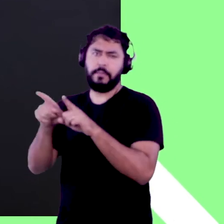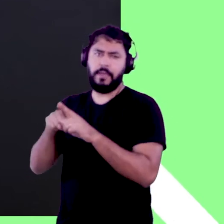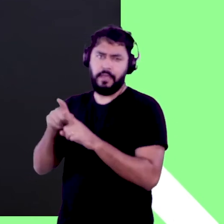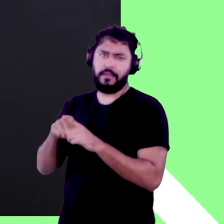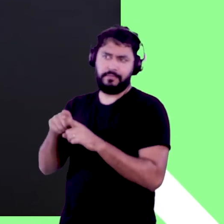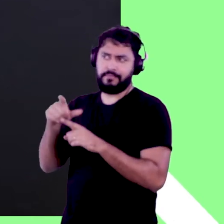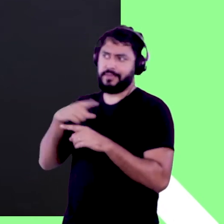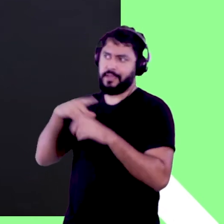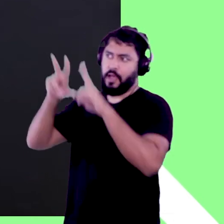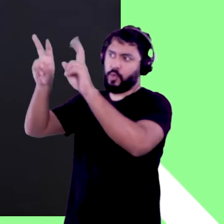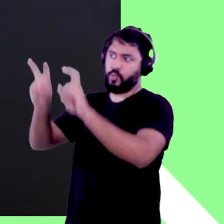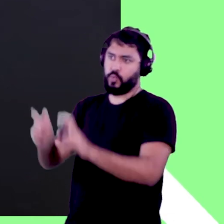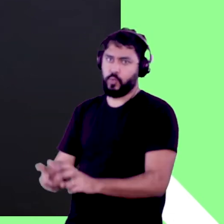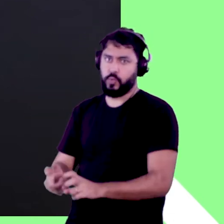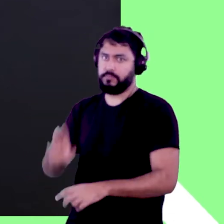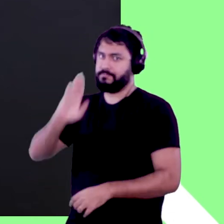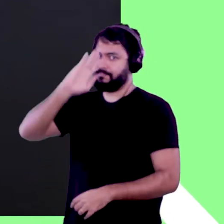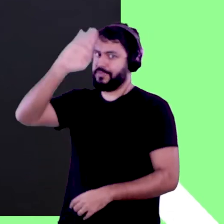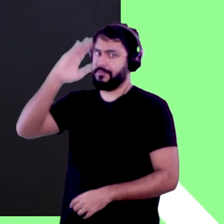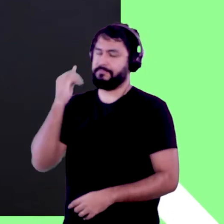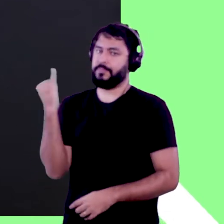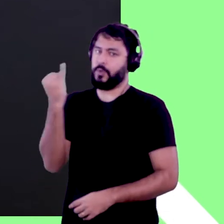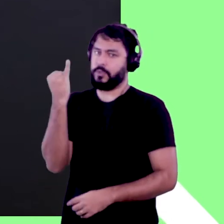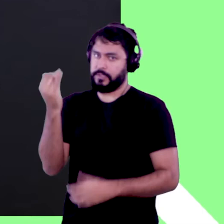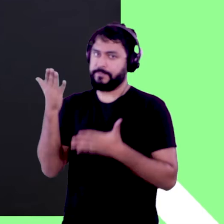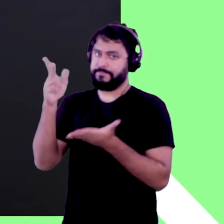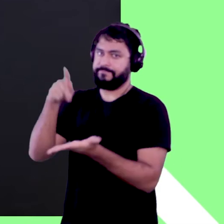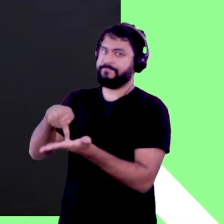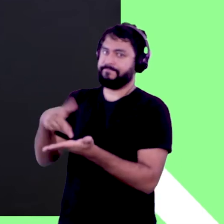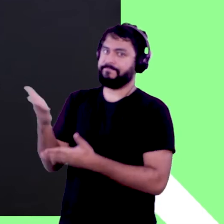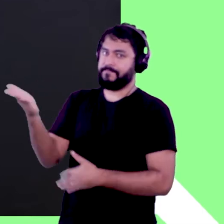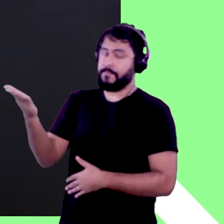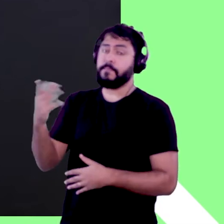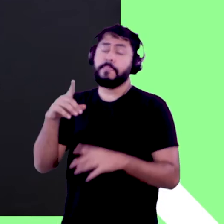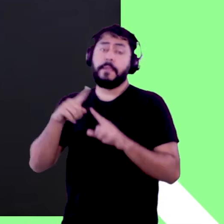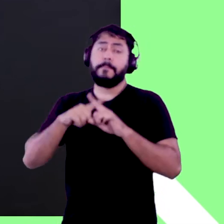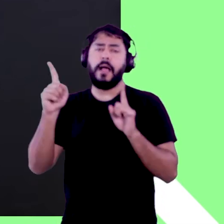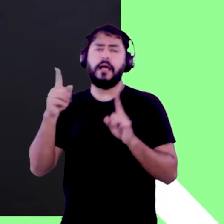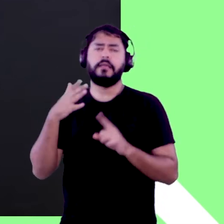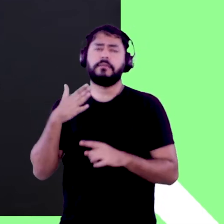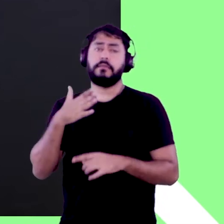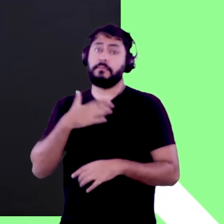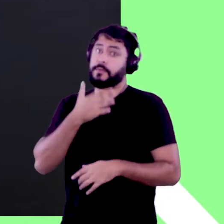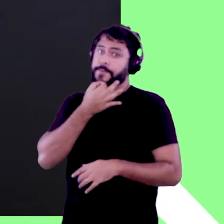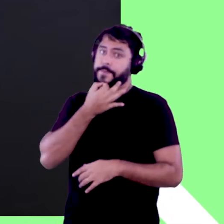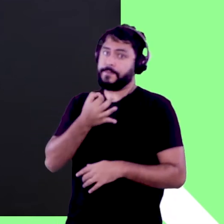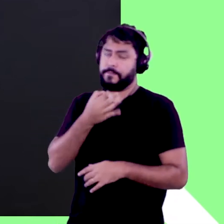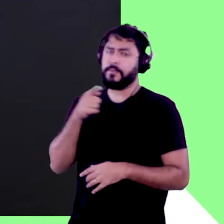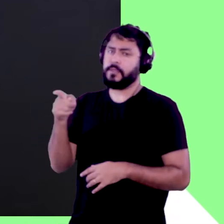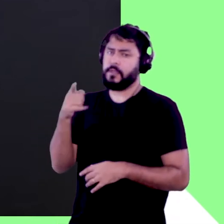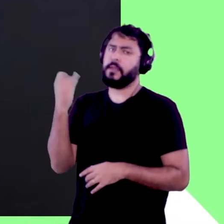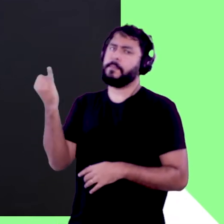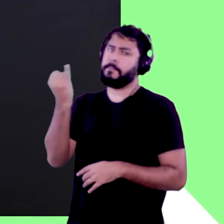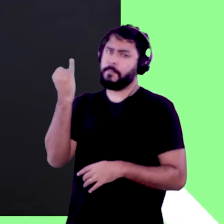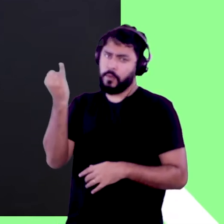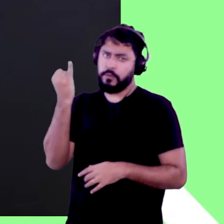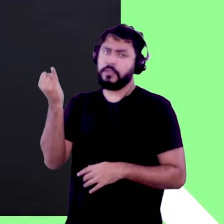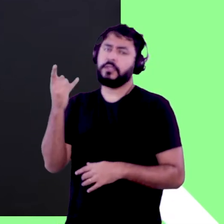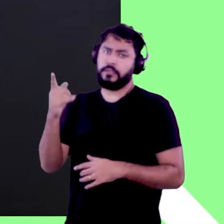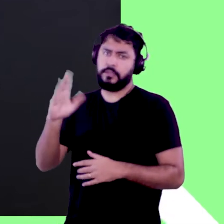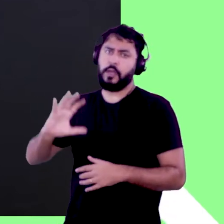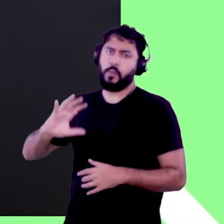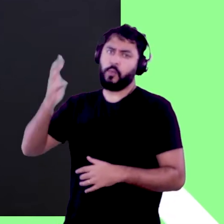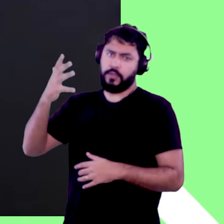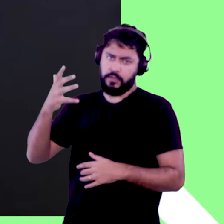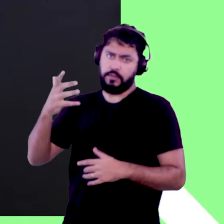muito importantes, mas e que na minha visão são muito importantes de acontecerem no